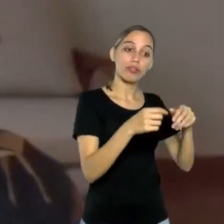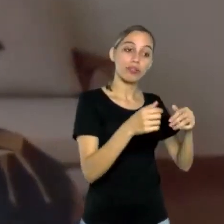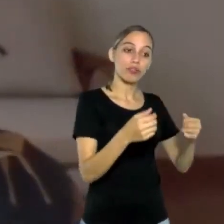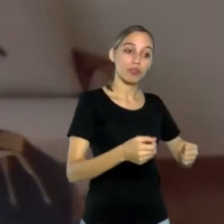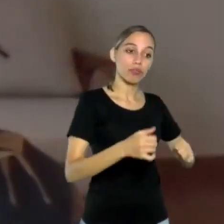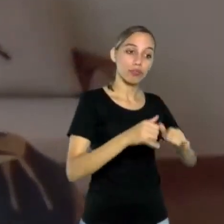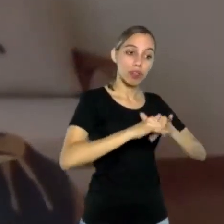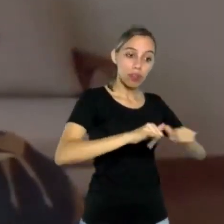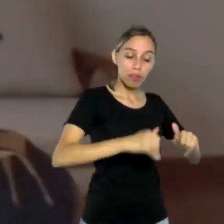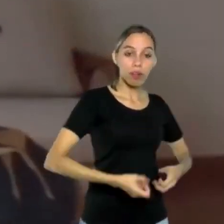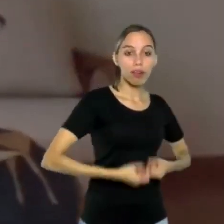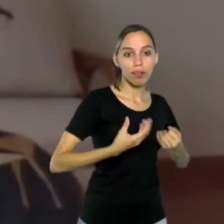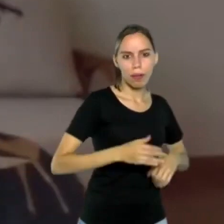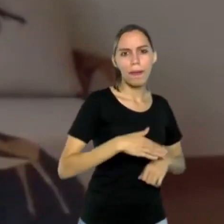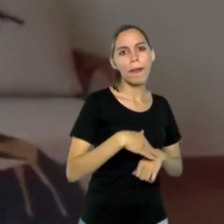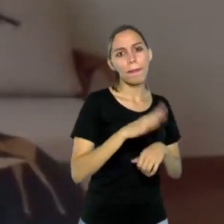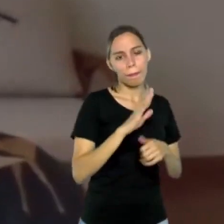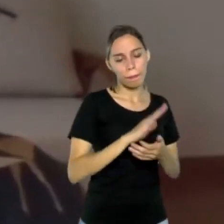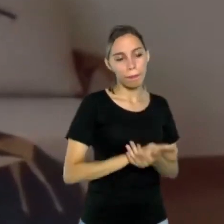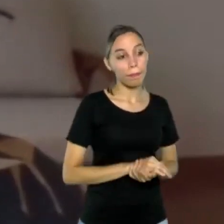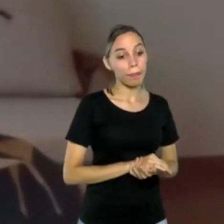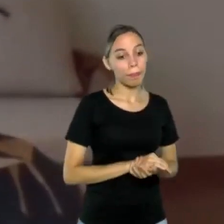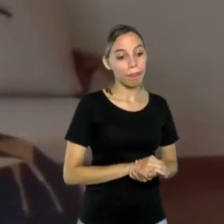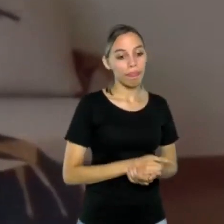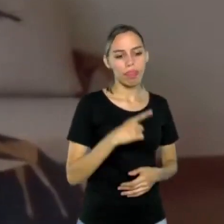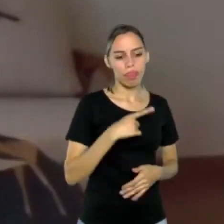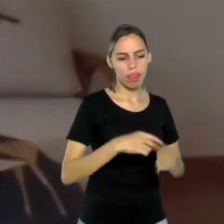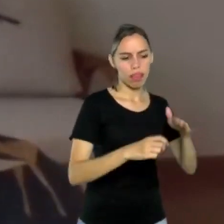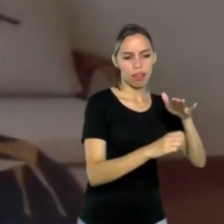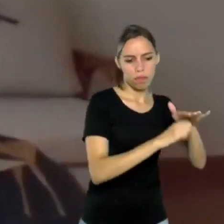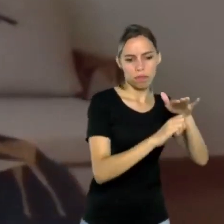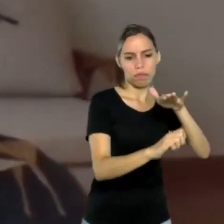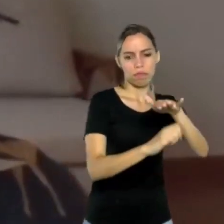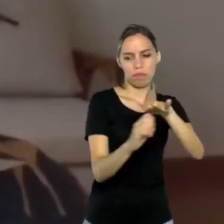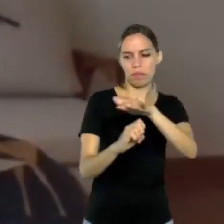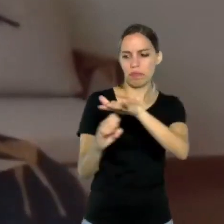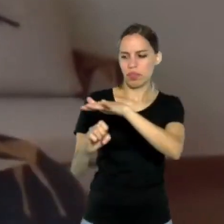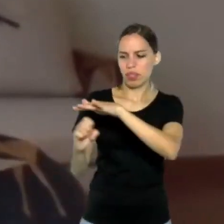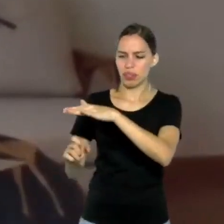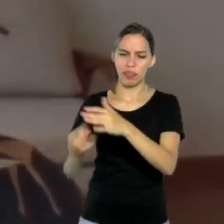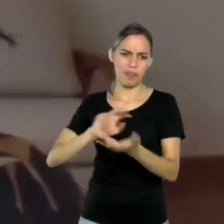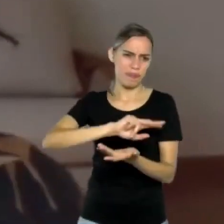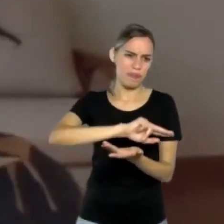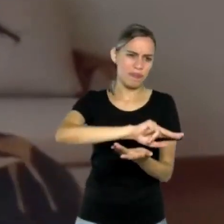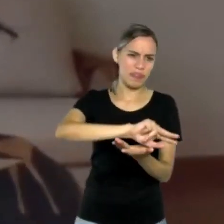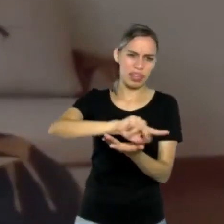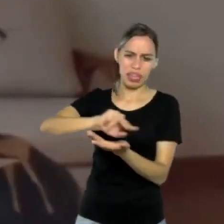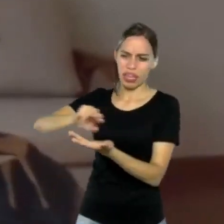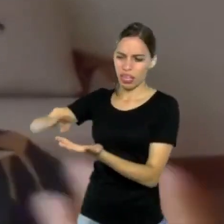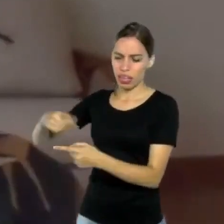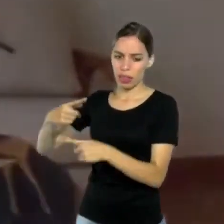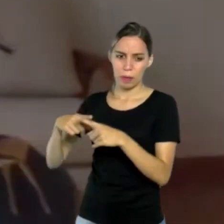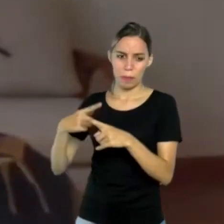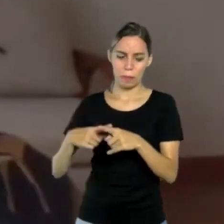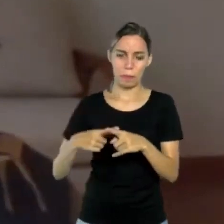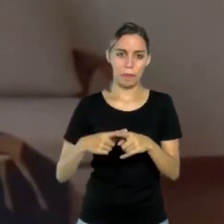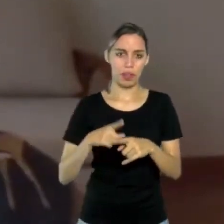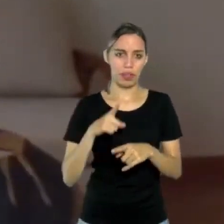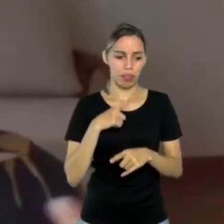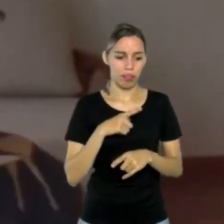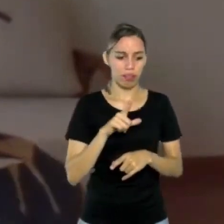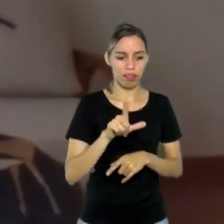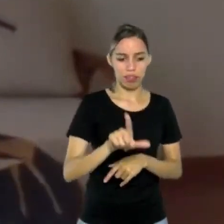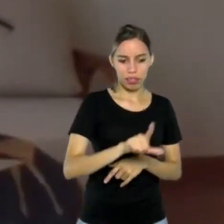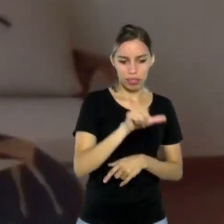uma variedade grande, a gente tem, né, até por conta de evolução mesmo das técnicas de